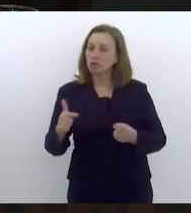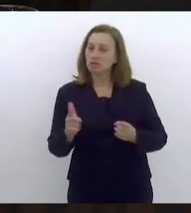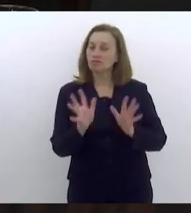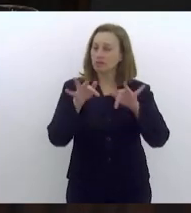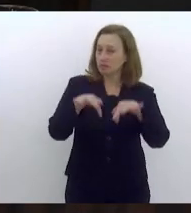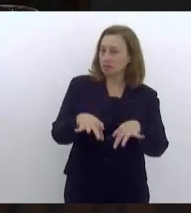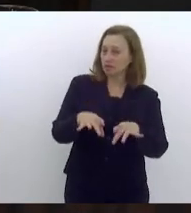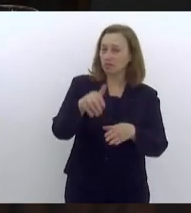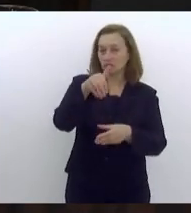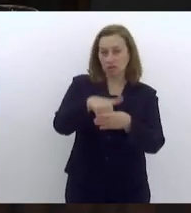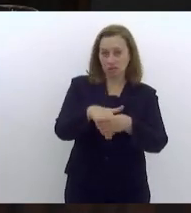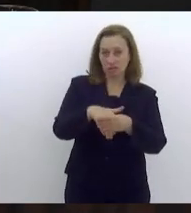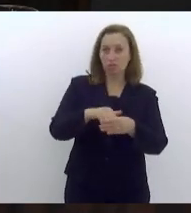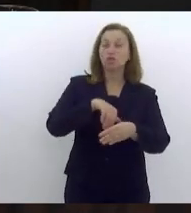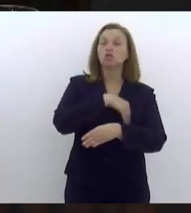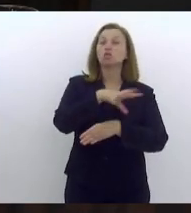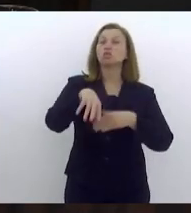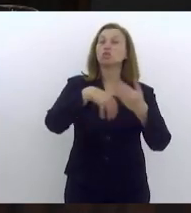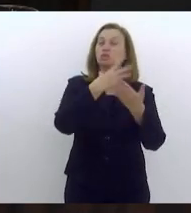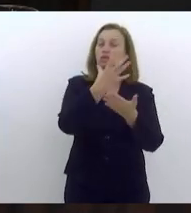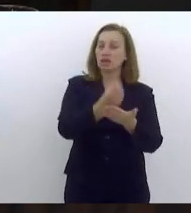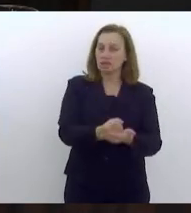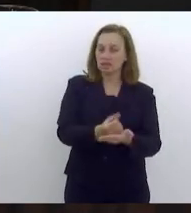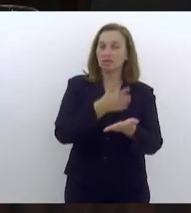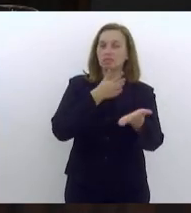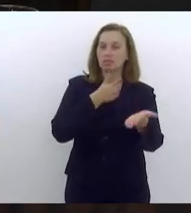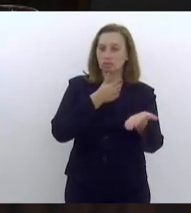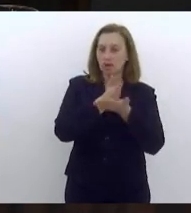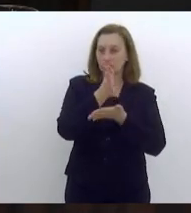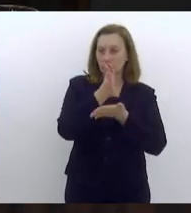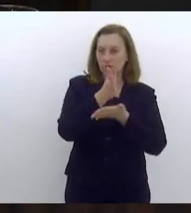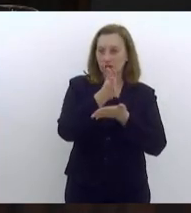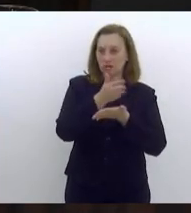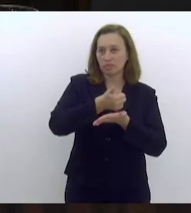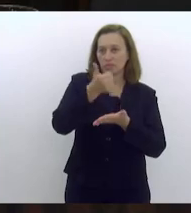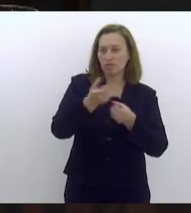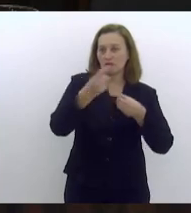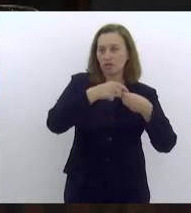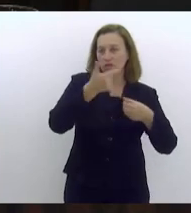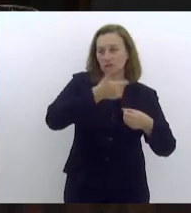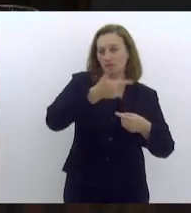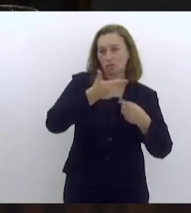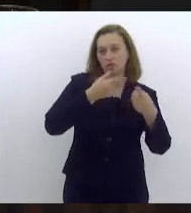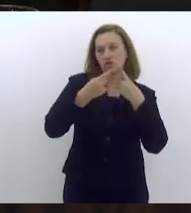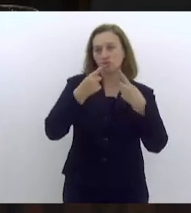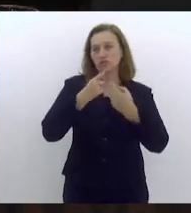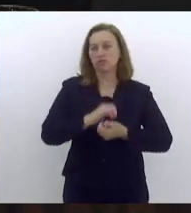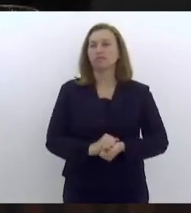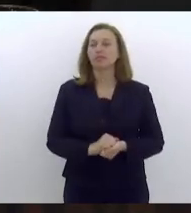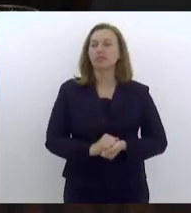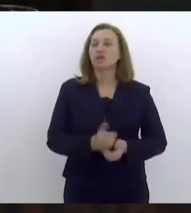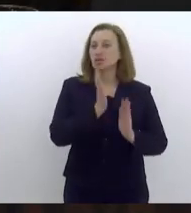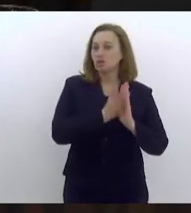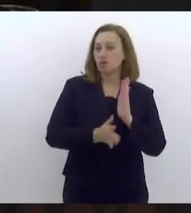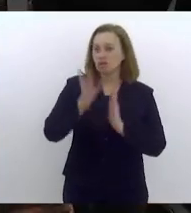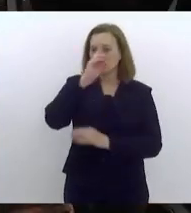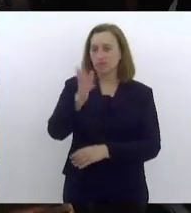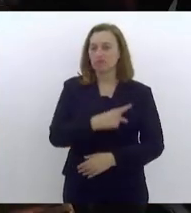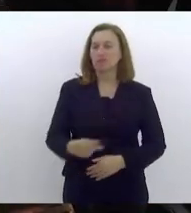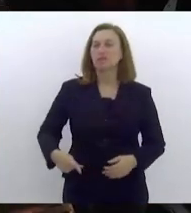discutir, encerrada a discussão, em votação, pessoas que aprovam, mas como estão, aprovada em primeira, retorna em segunda. Questão de ordem,